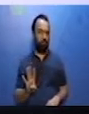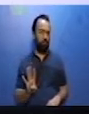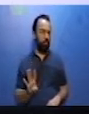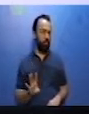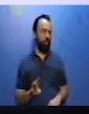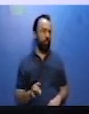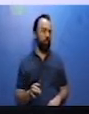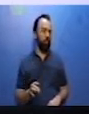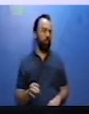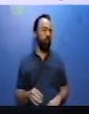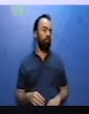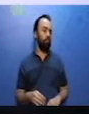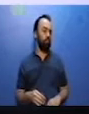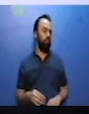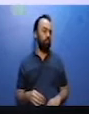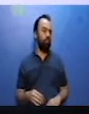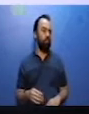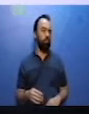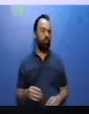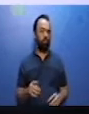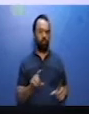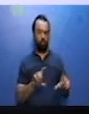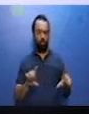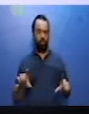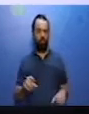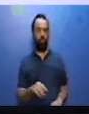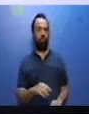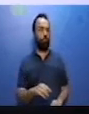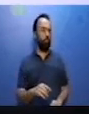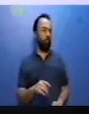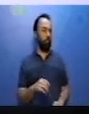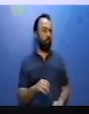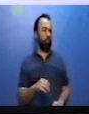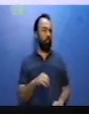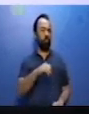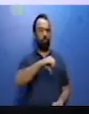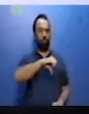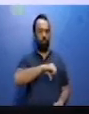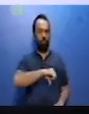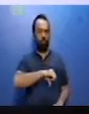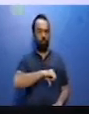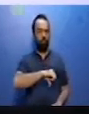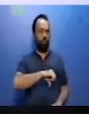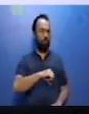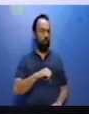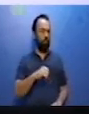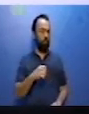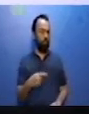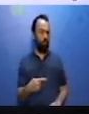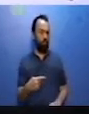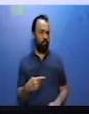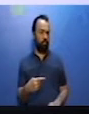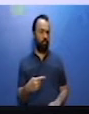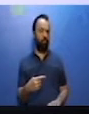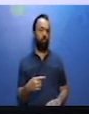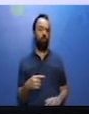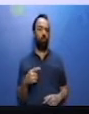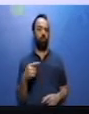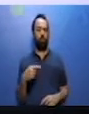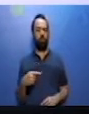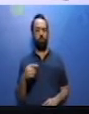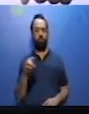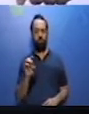sinal é positivo eu comprei o menos dez agora vamos fazer menos 4x menos 10